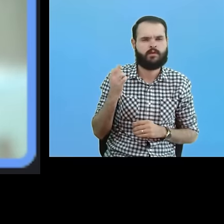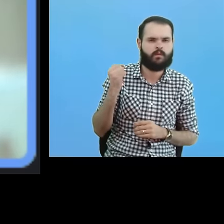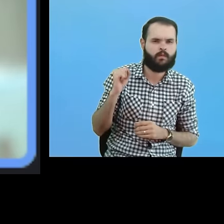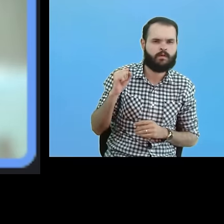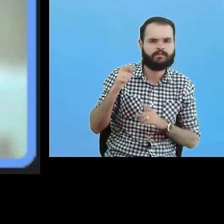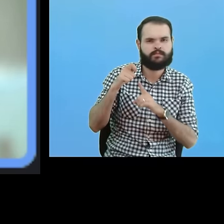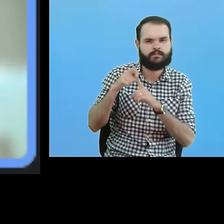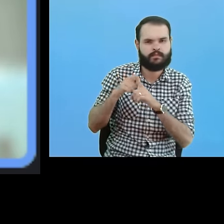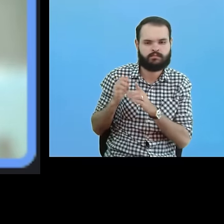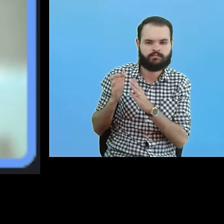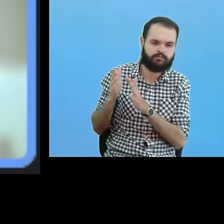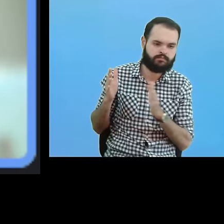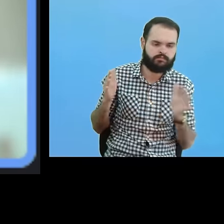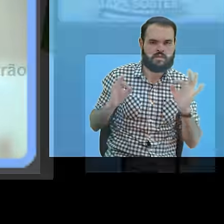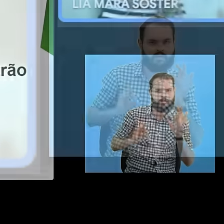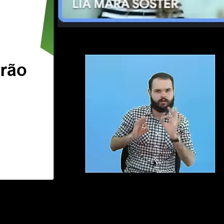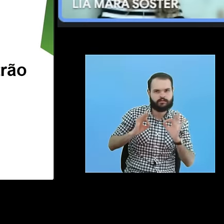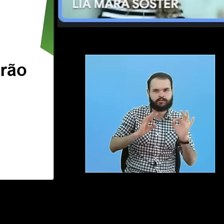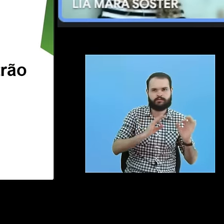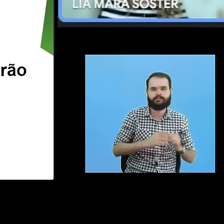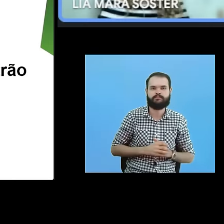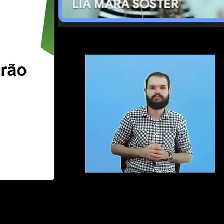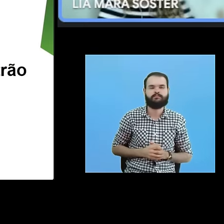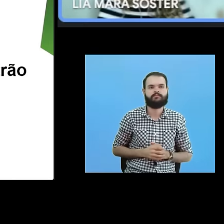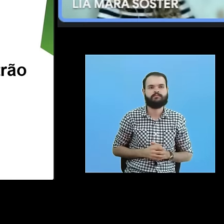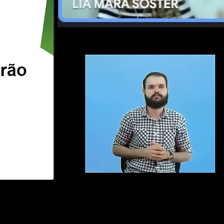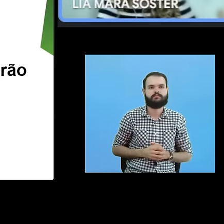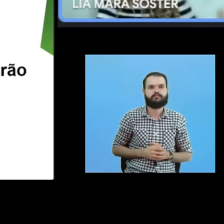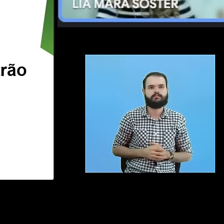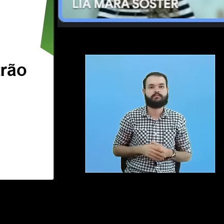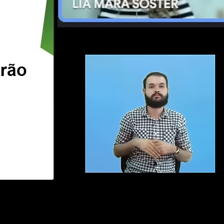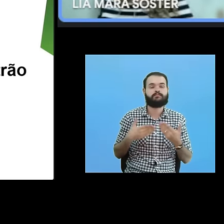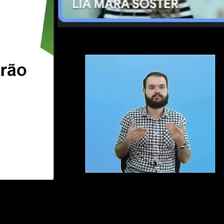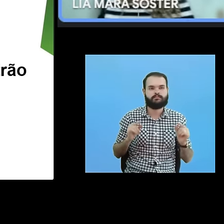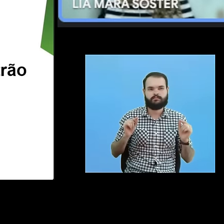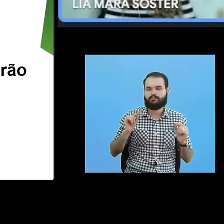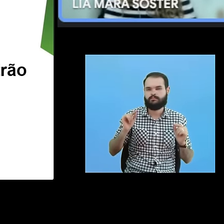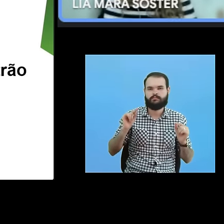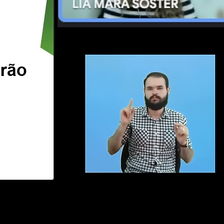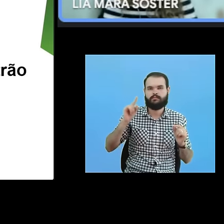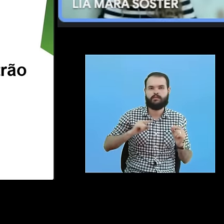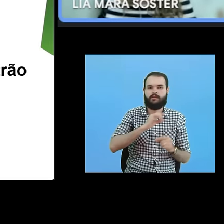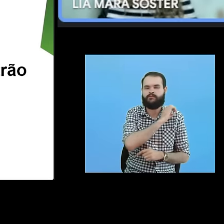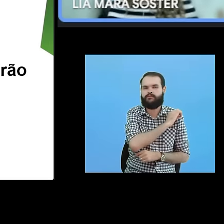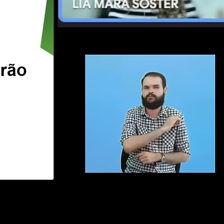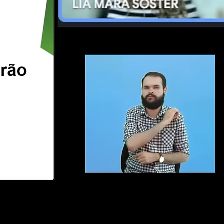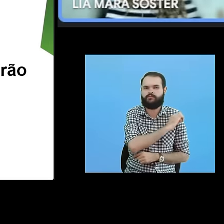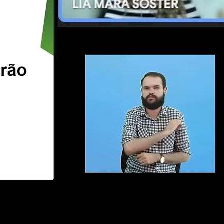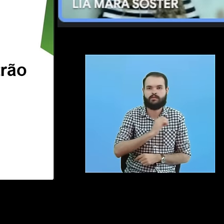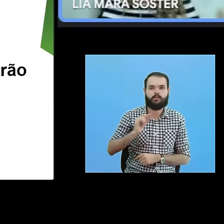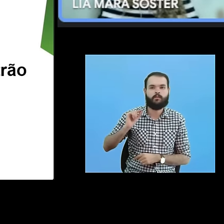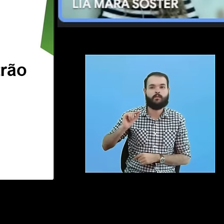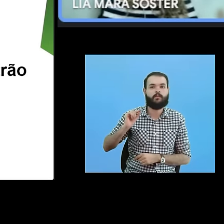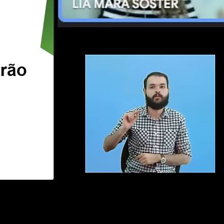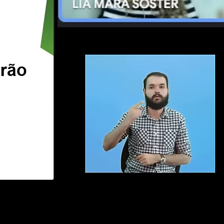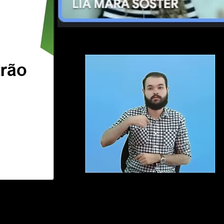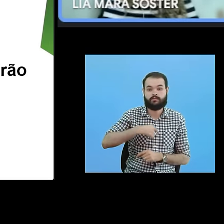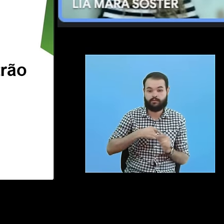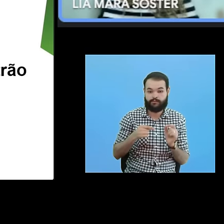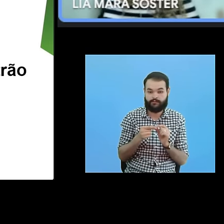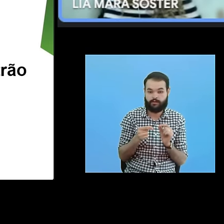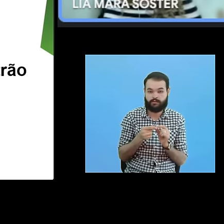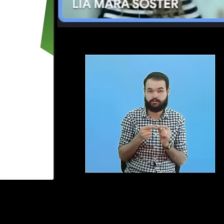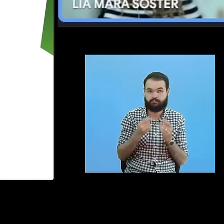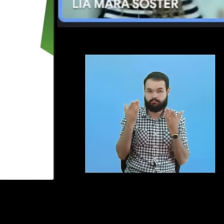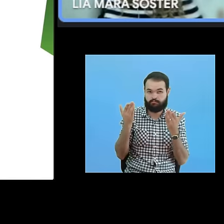8 meses durante o ano letivo. Bom, então vamos lá, afinal, né? O que são essas oficinas que a gente realiza